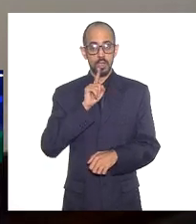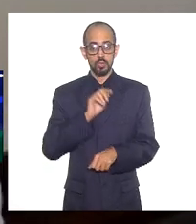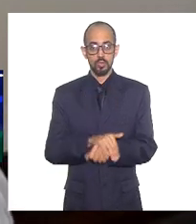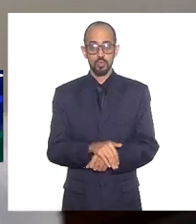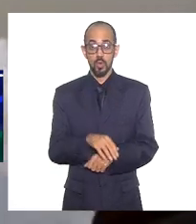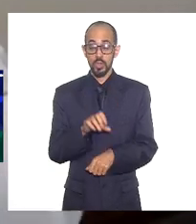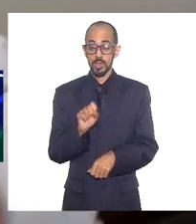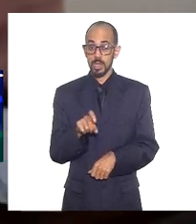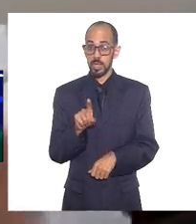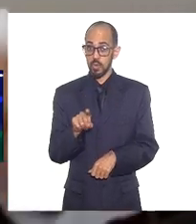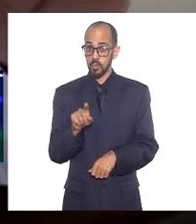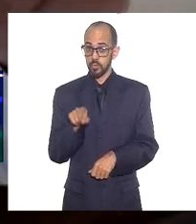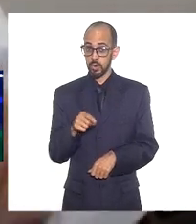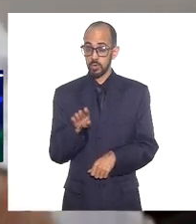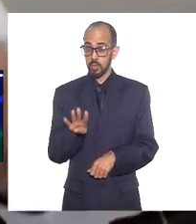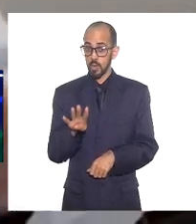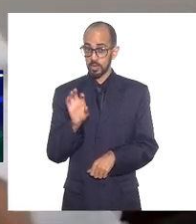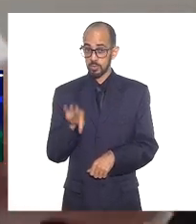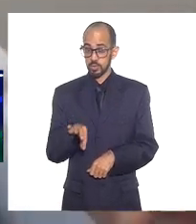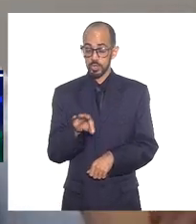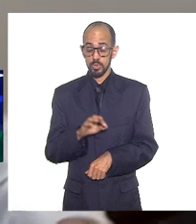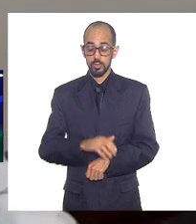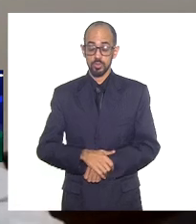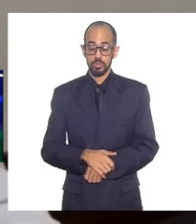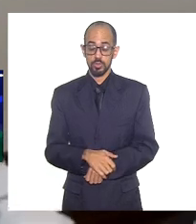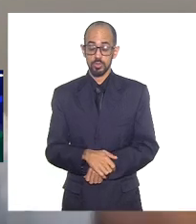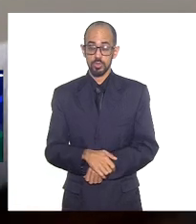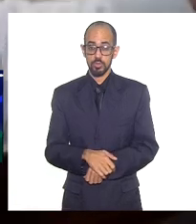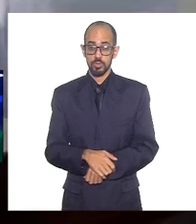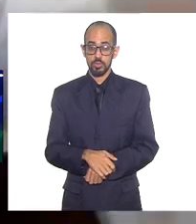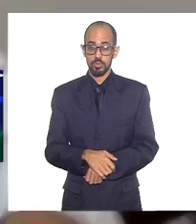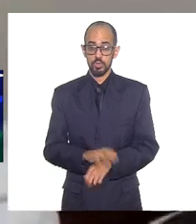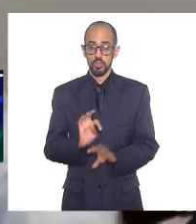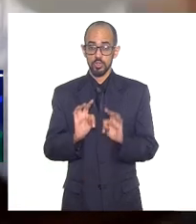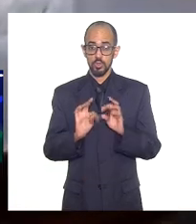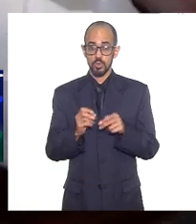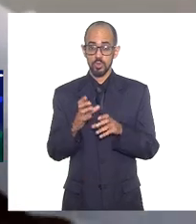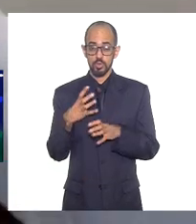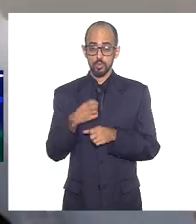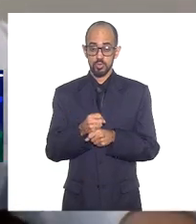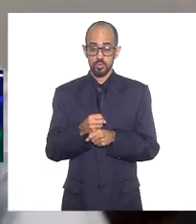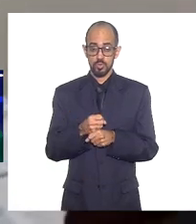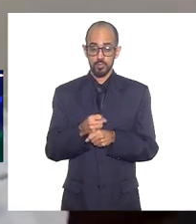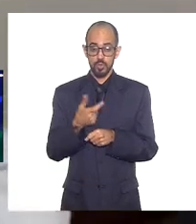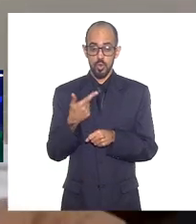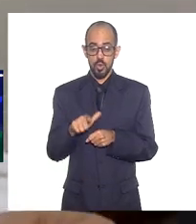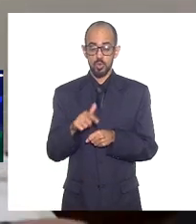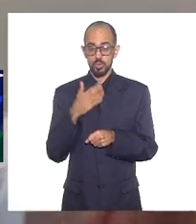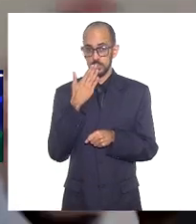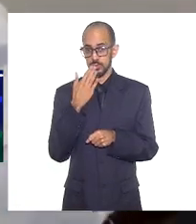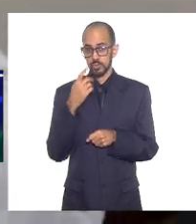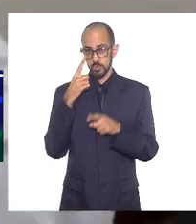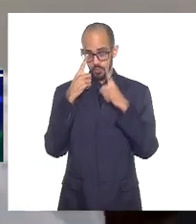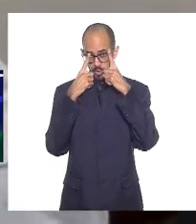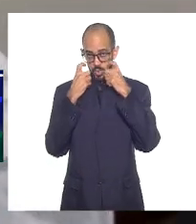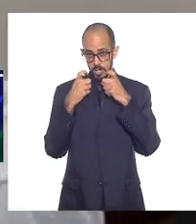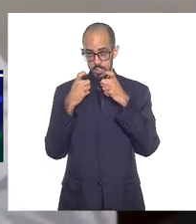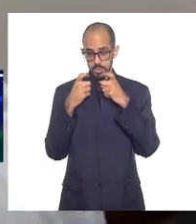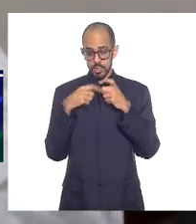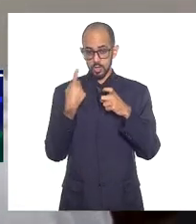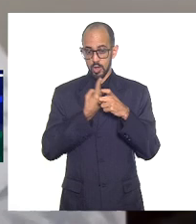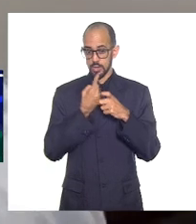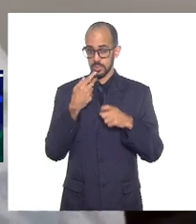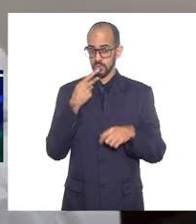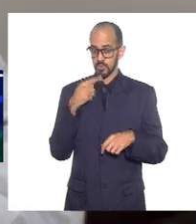81,4% de todos os casos constatados pelo ISP em 2019. Vamos a uma outra modalidade de violência, que não estamos falando